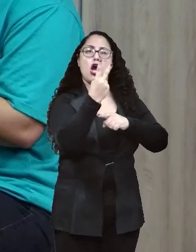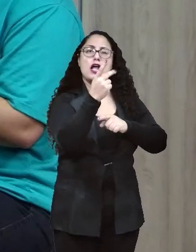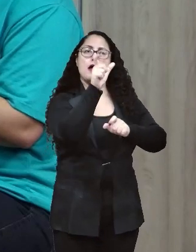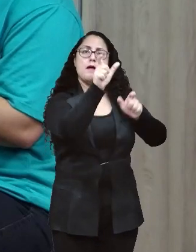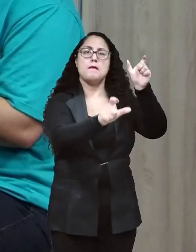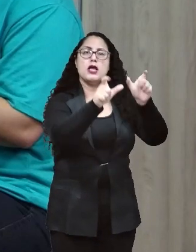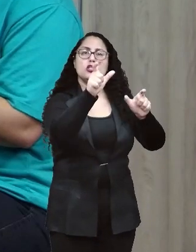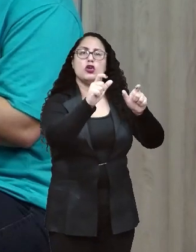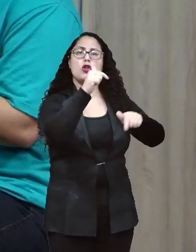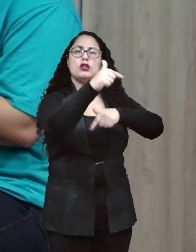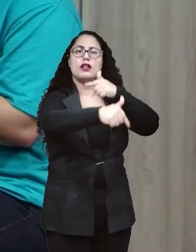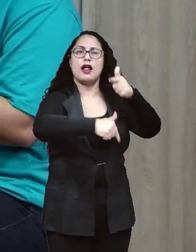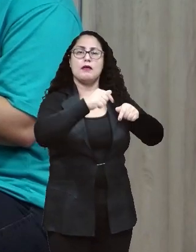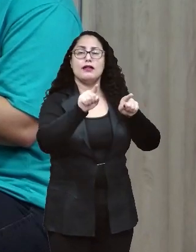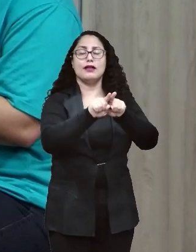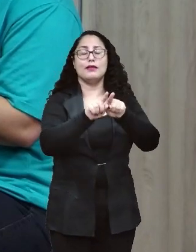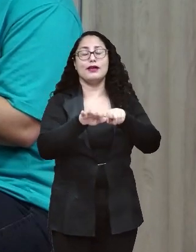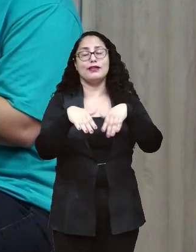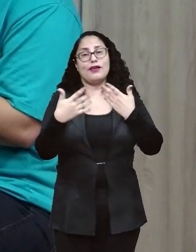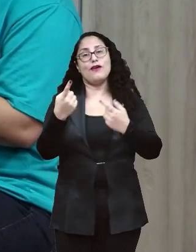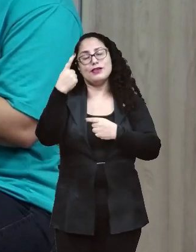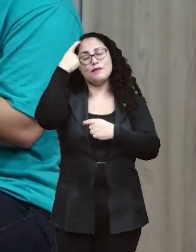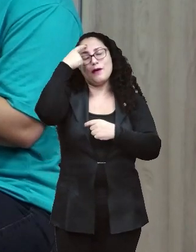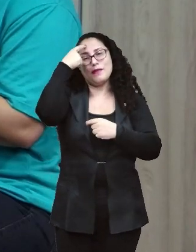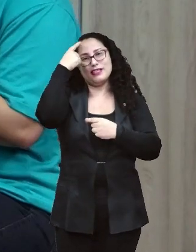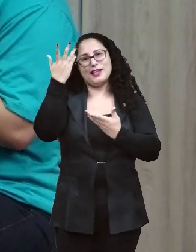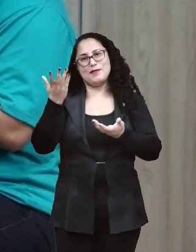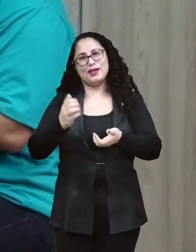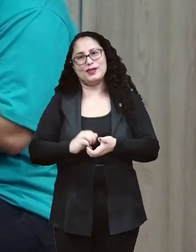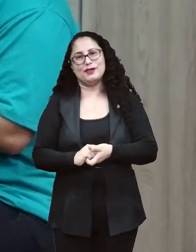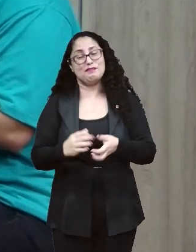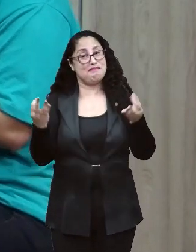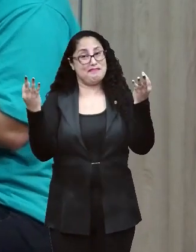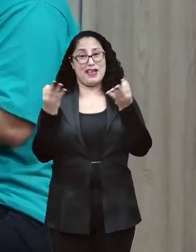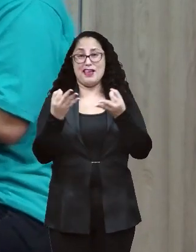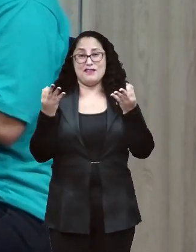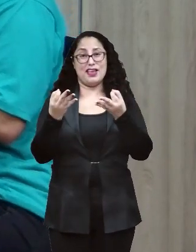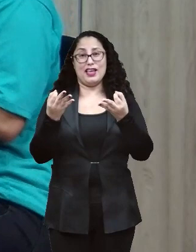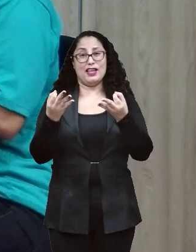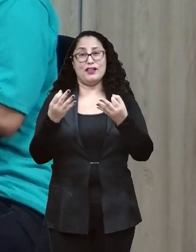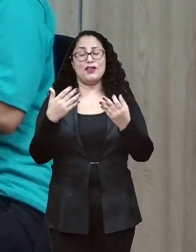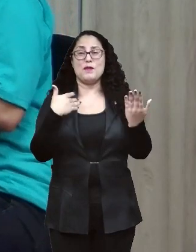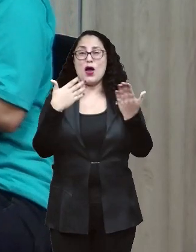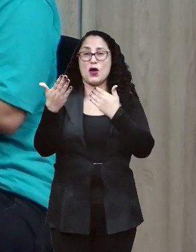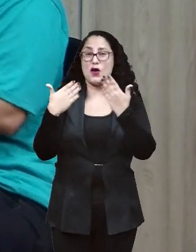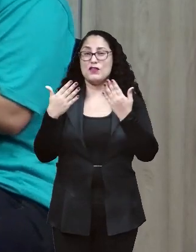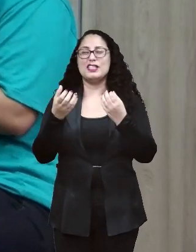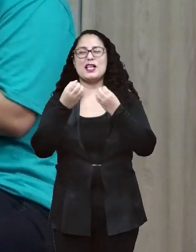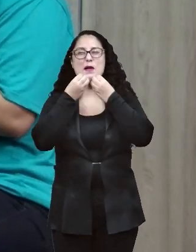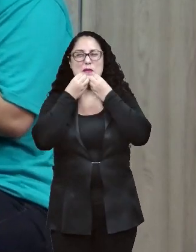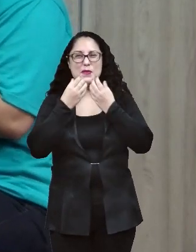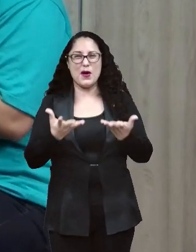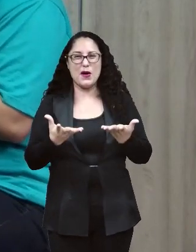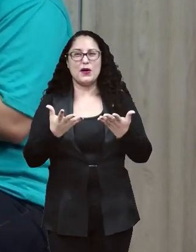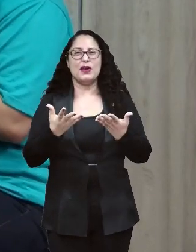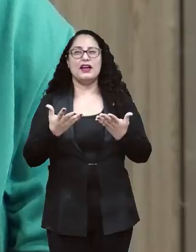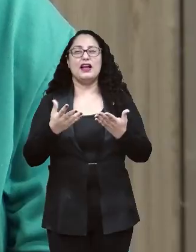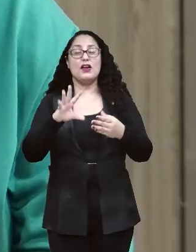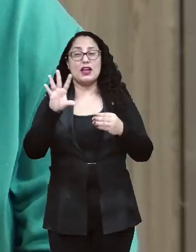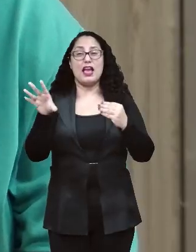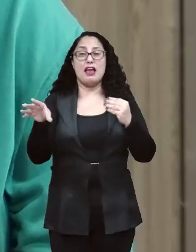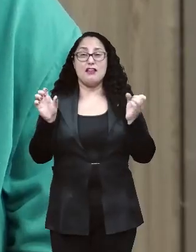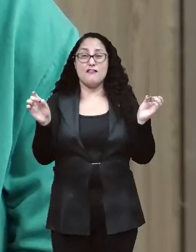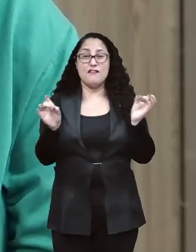pessoas no mercado de trabalho. Então, esse é o meu pensamento. Perfeito. Acho que essa foi uma conversa muito boa. Eu queria